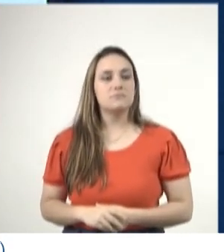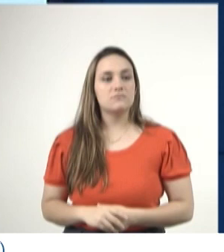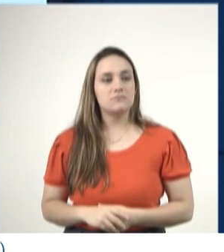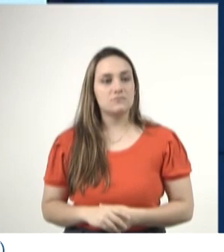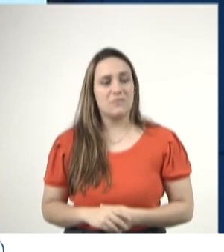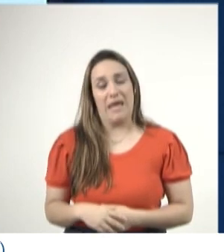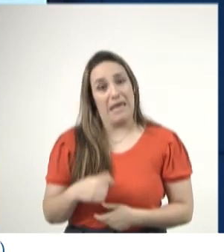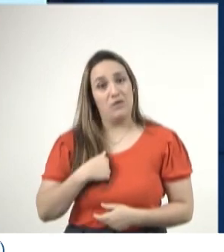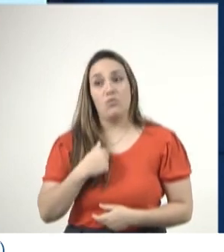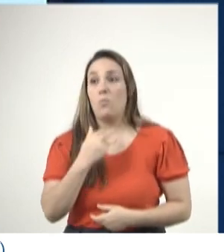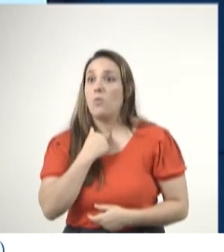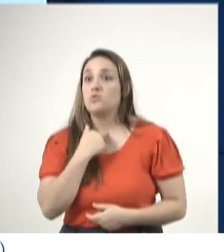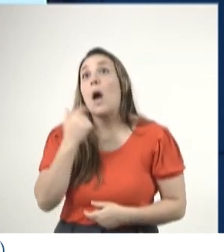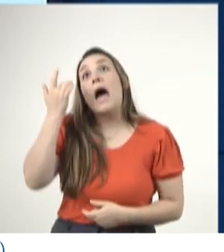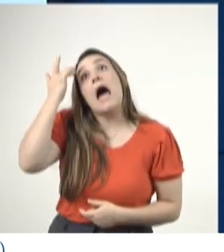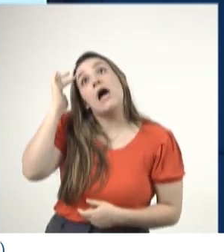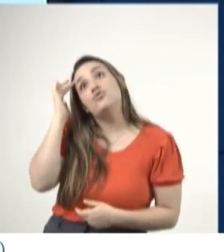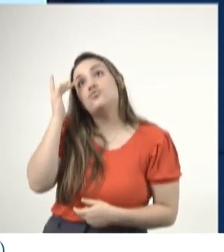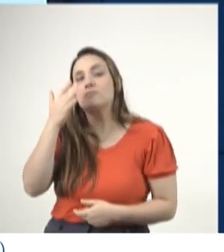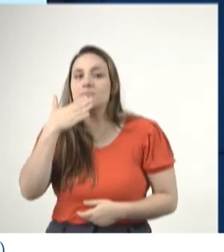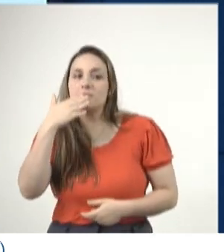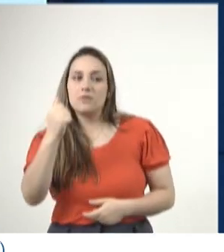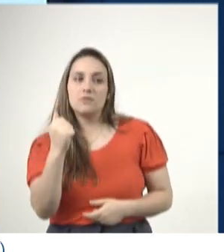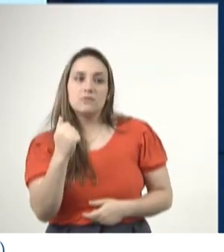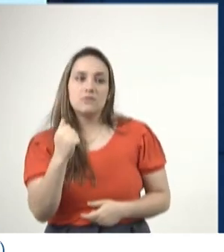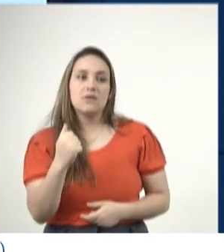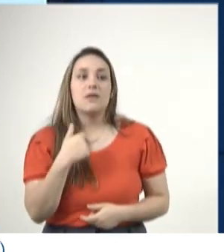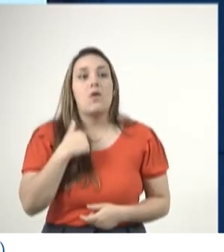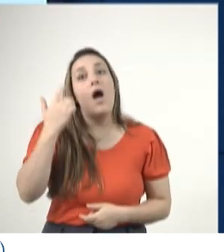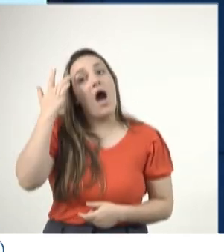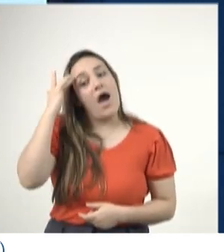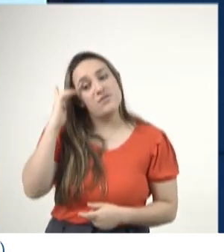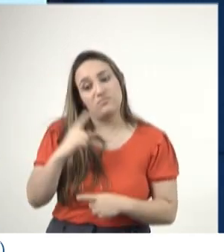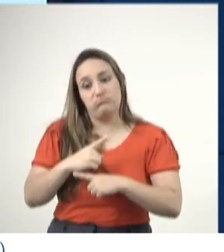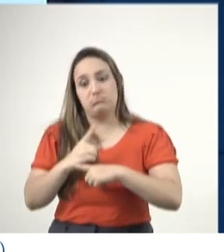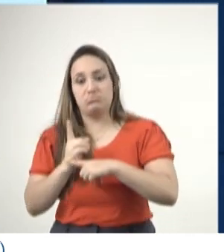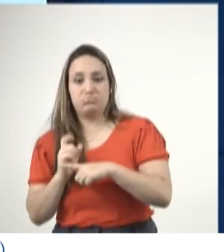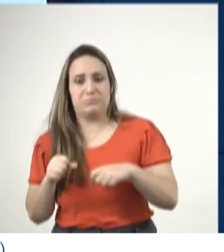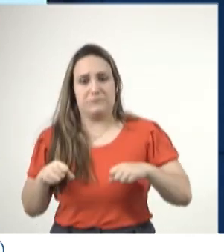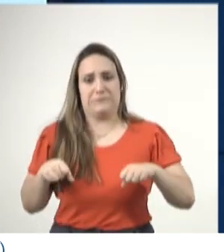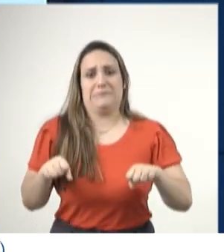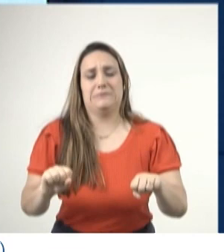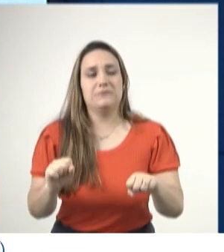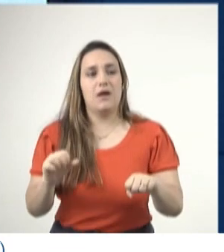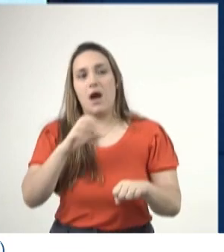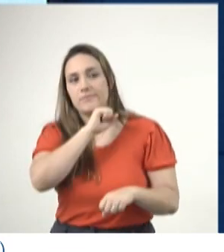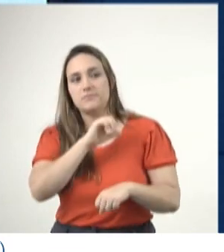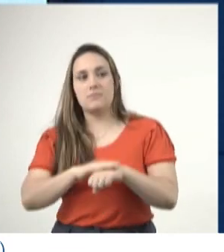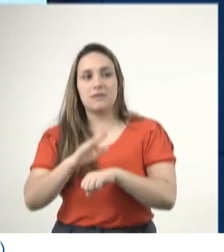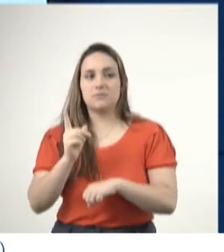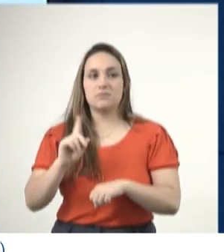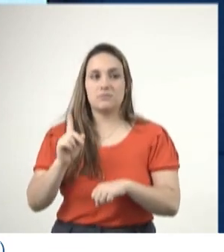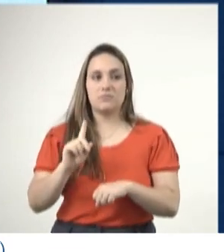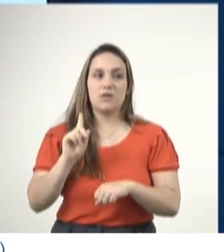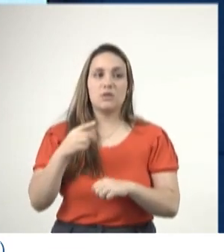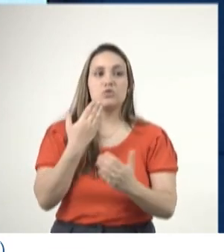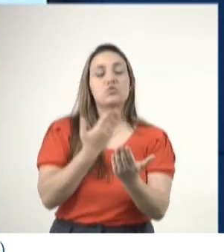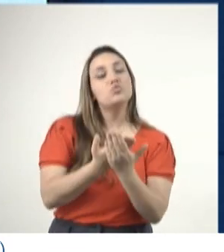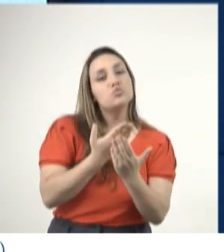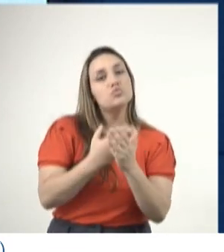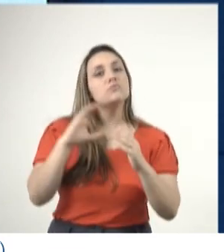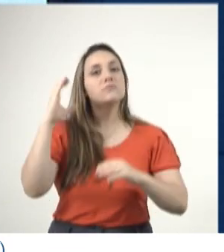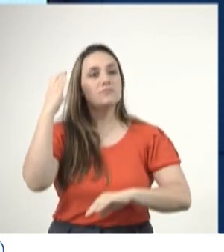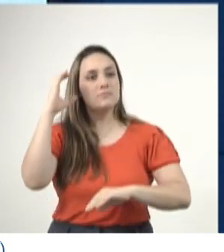que eu acho. Bom, eu acho que está morrendo mais por causa disso, então eu vou fazer uma ação X. Tudo é comprovado, tudo